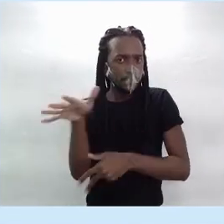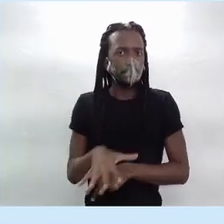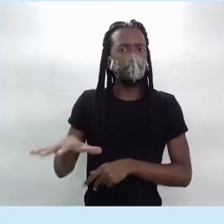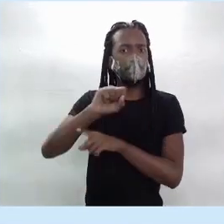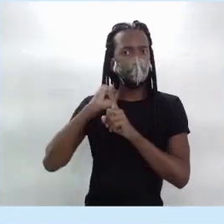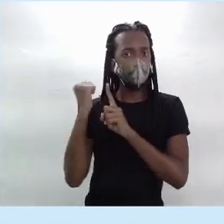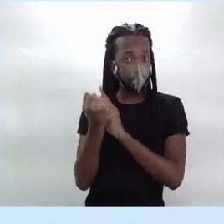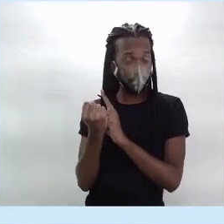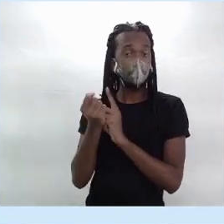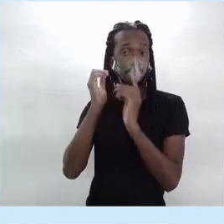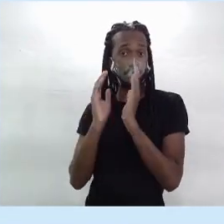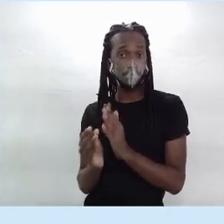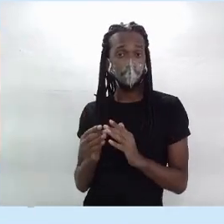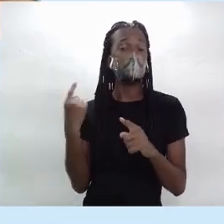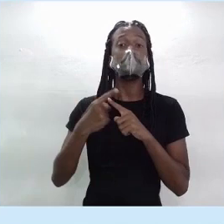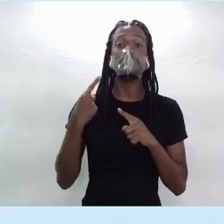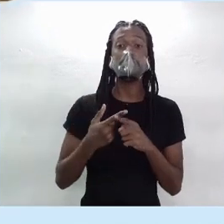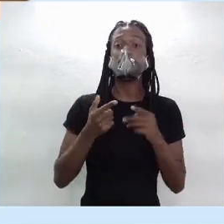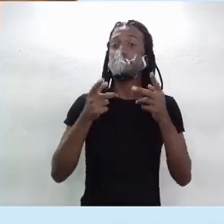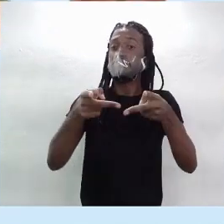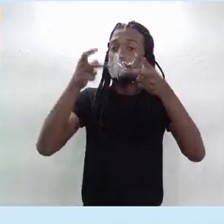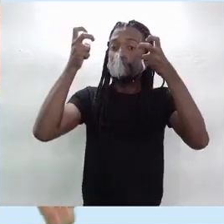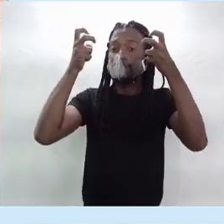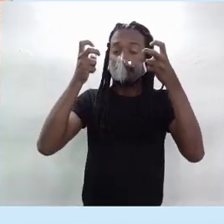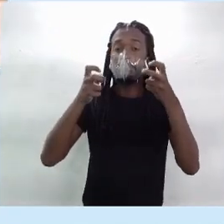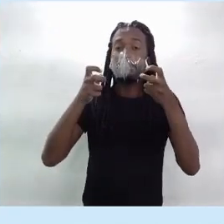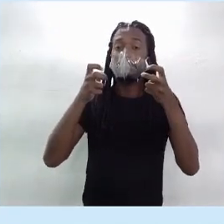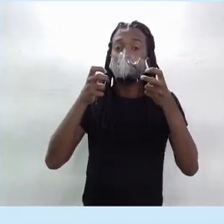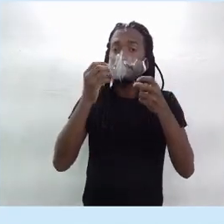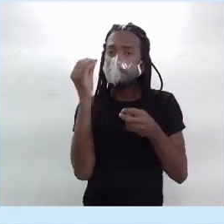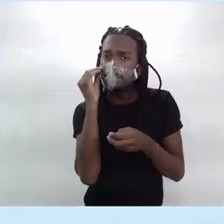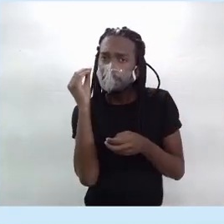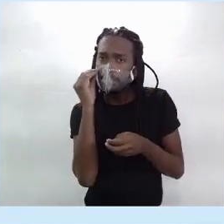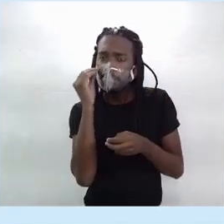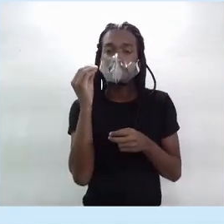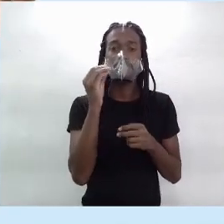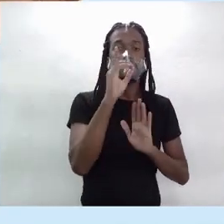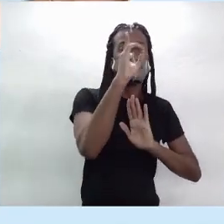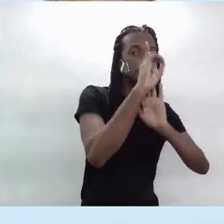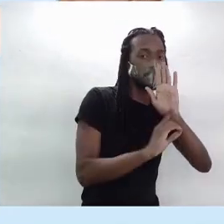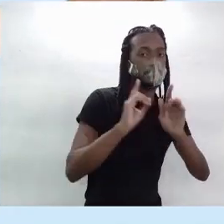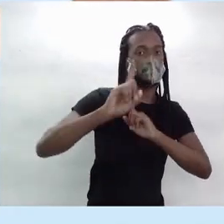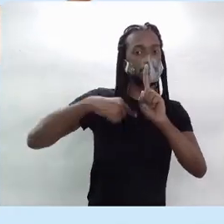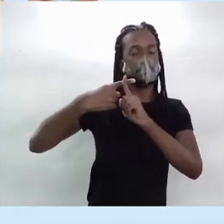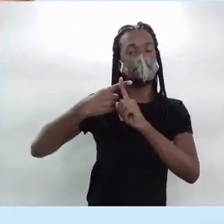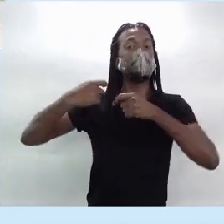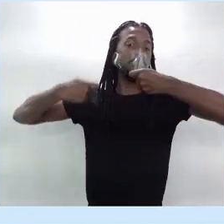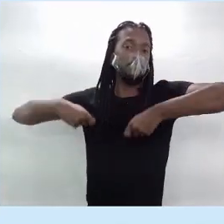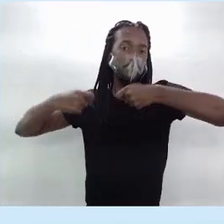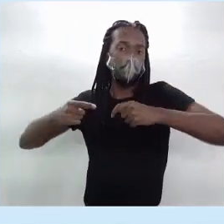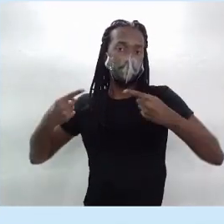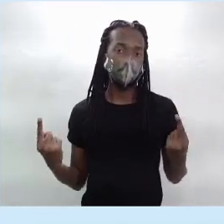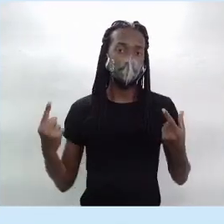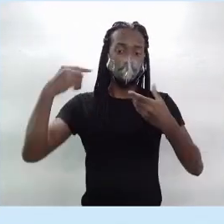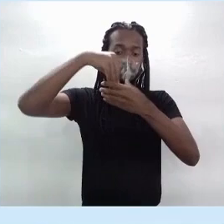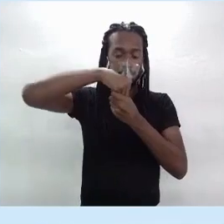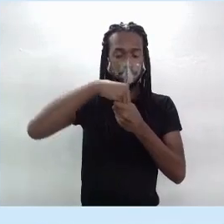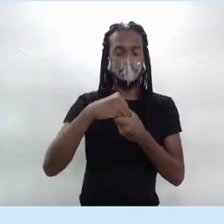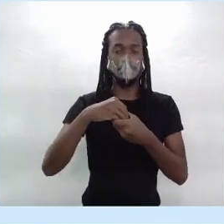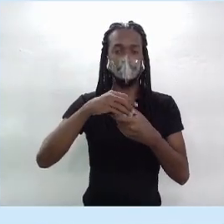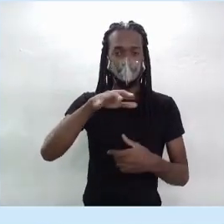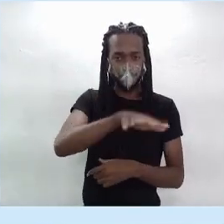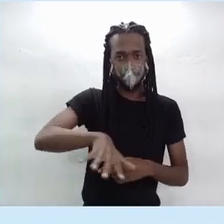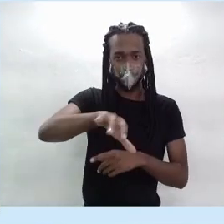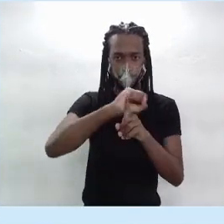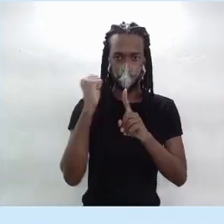sociais, justamente para observar o quê? Direitos e deveres antenados com a realidade